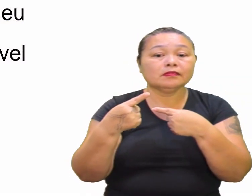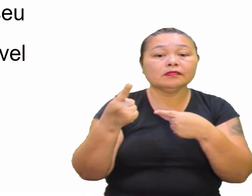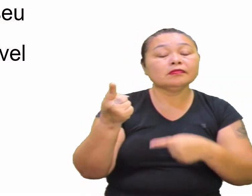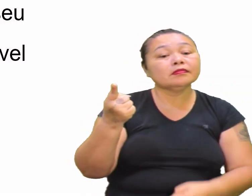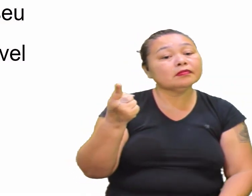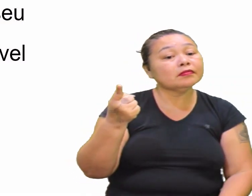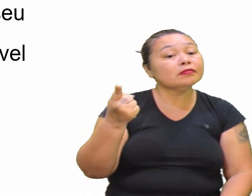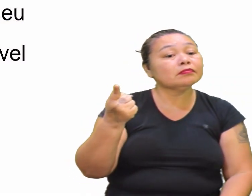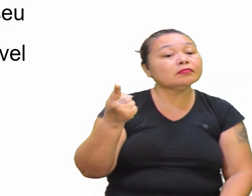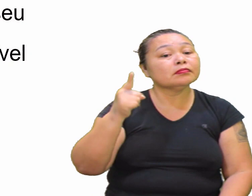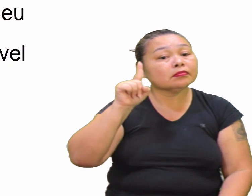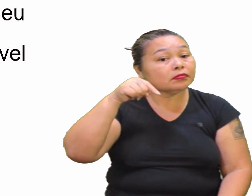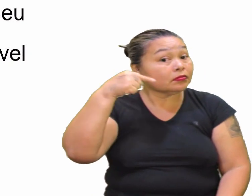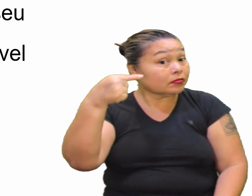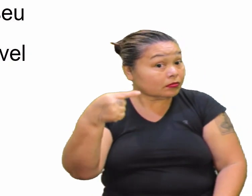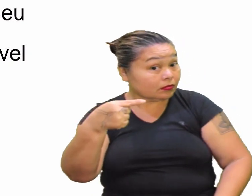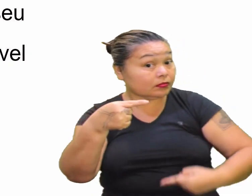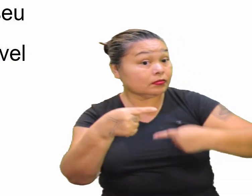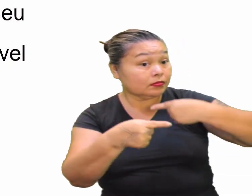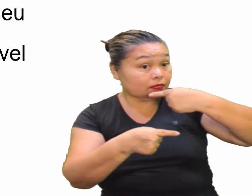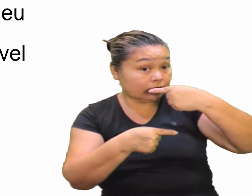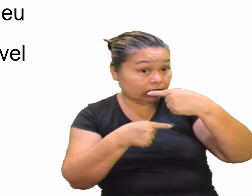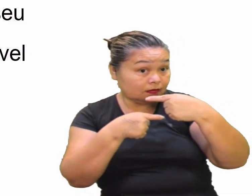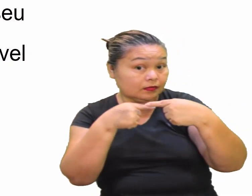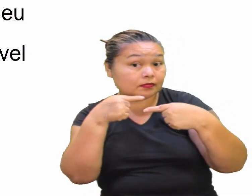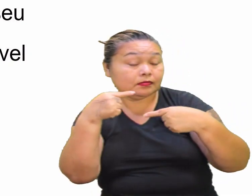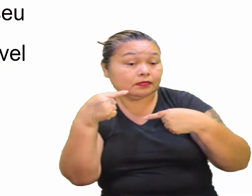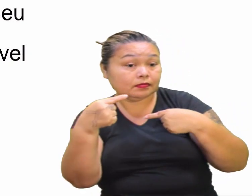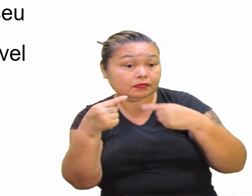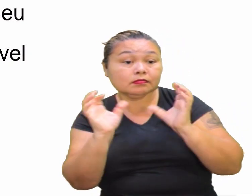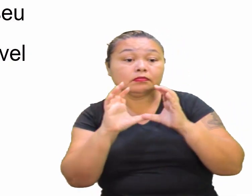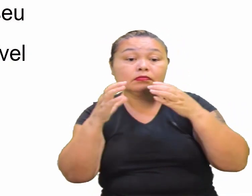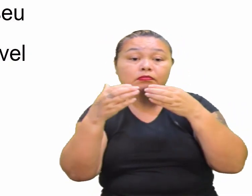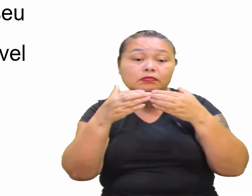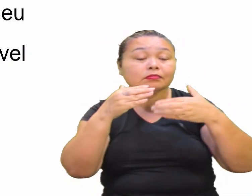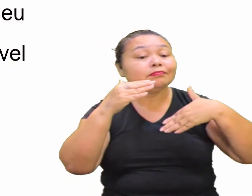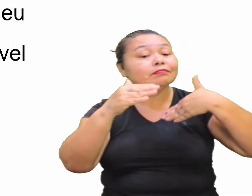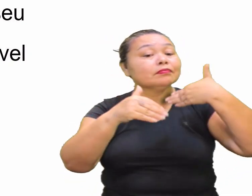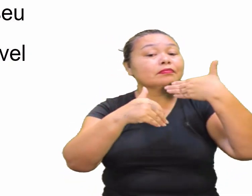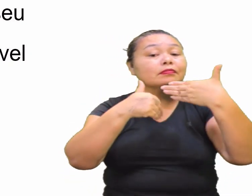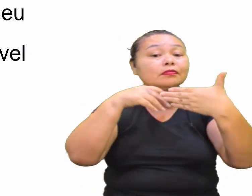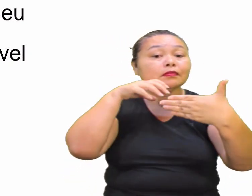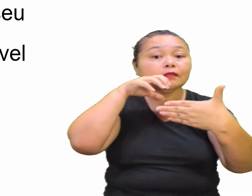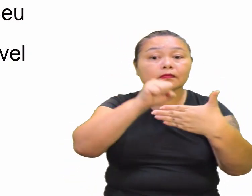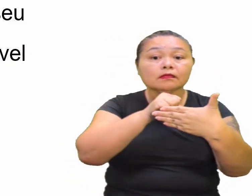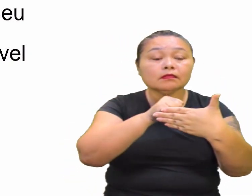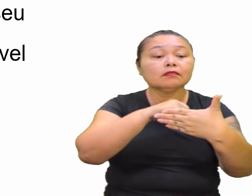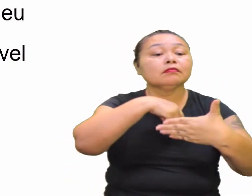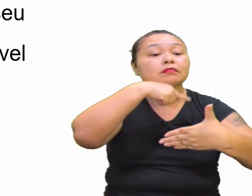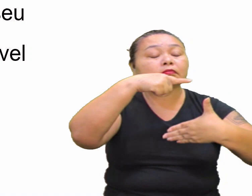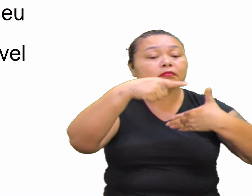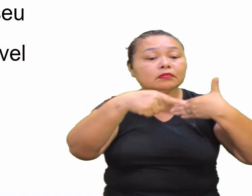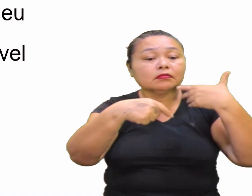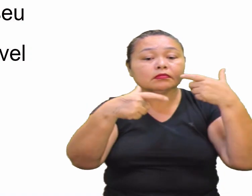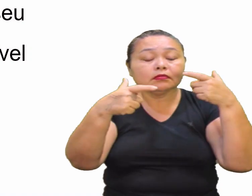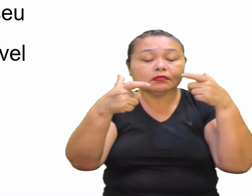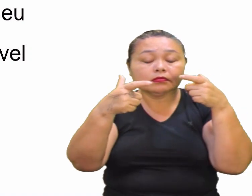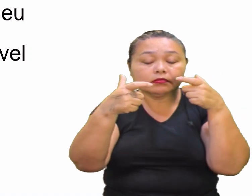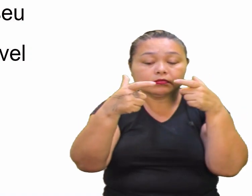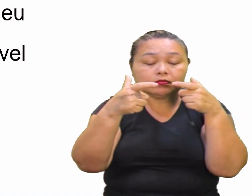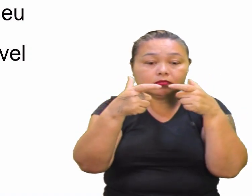né? Etapa após etapa, a comunidade pioneira evolui até que a velocidade do processo começa a